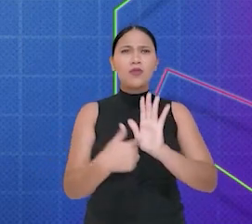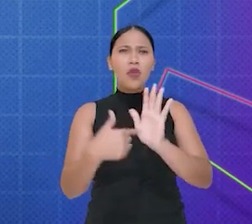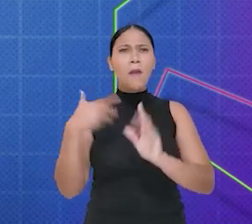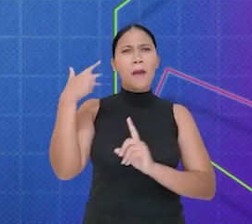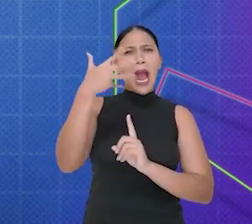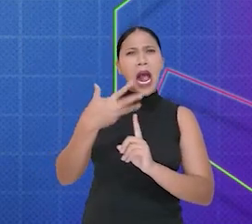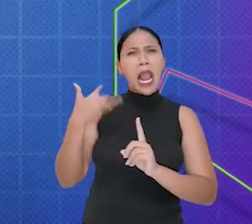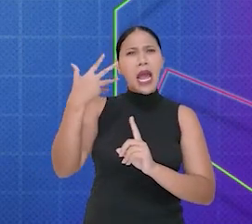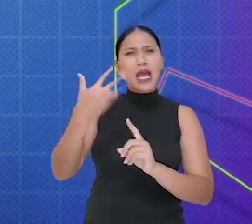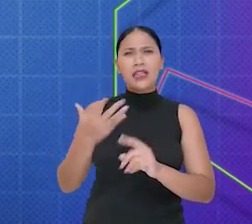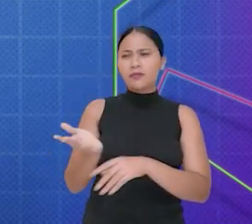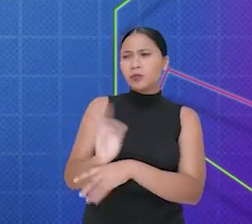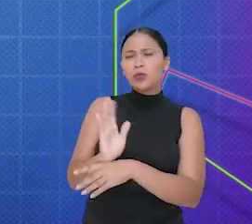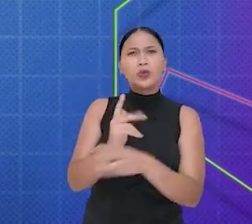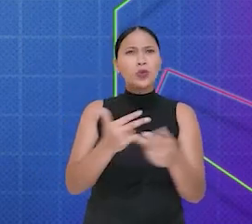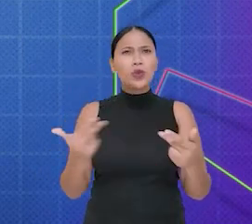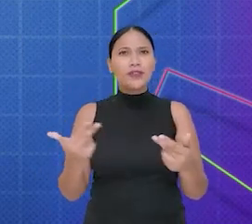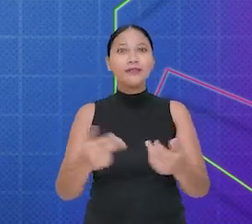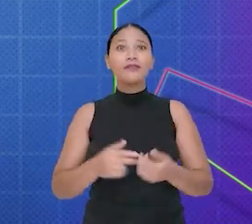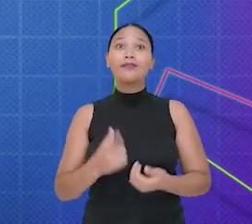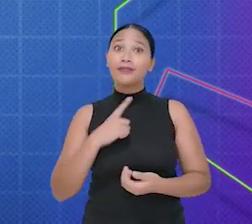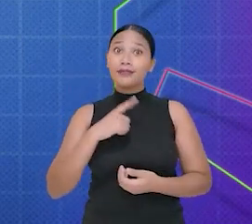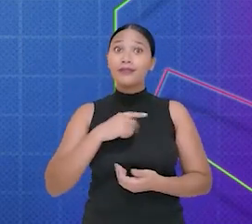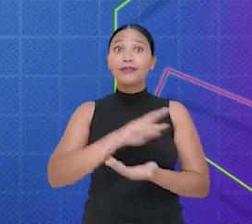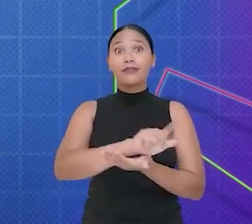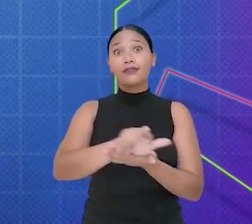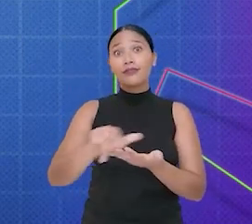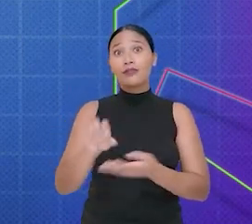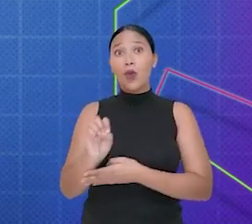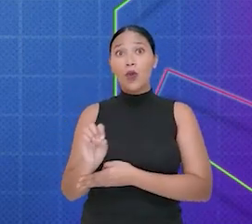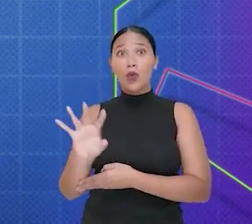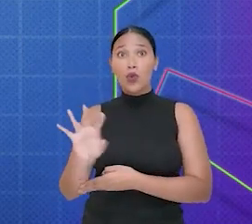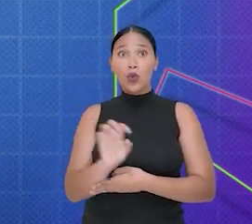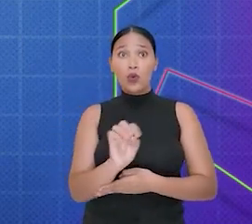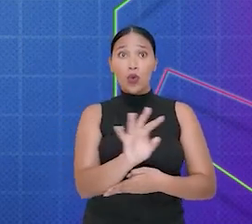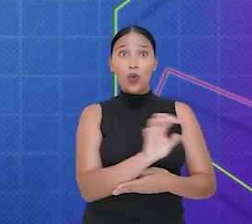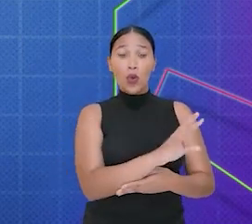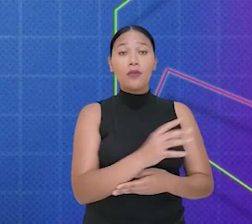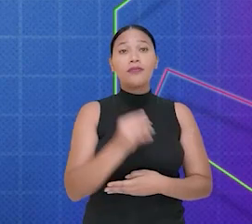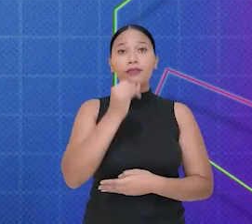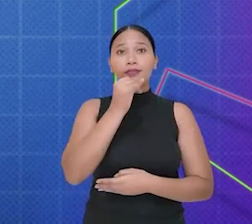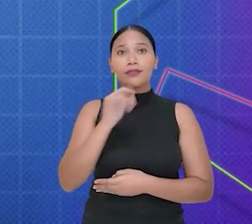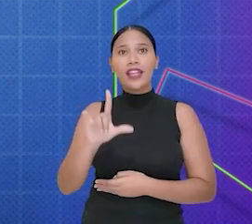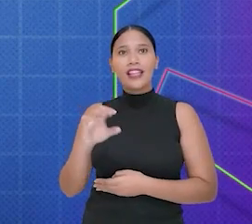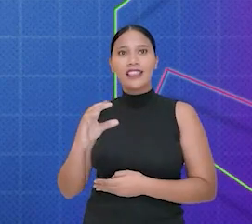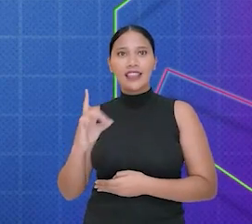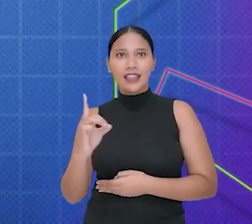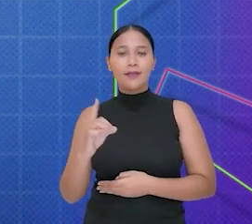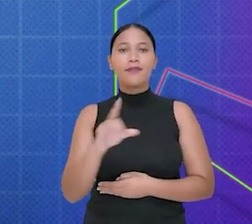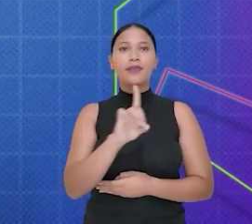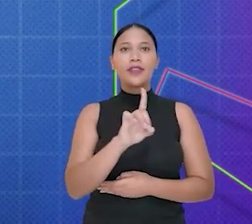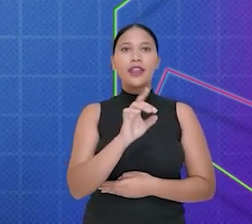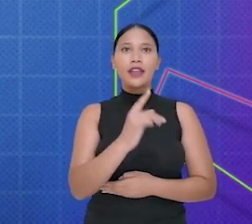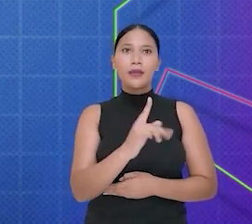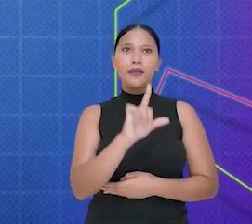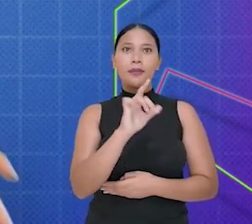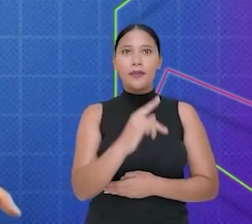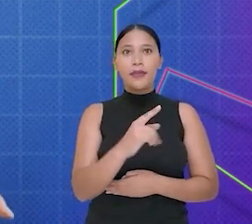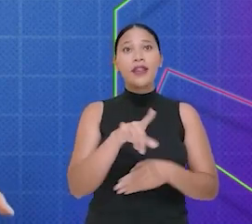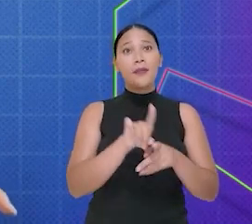salas de apresentação, palestras, cineclubes e outros eventos. Existem diferentes tipos de projetores, como os projetores